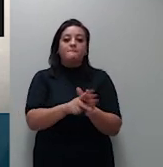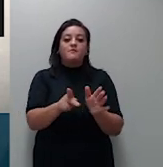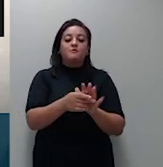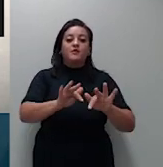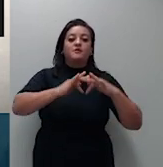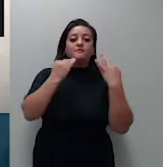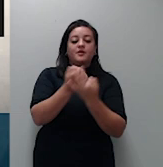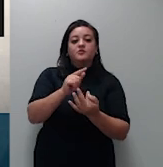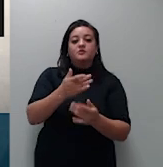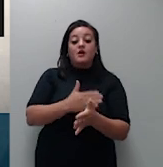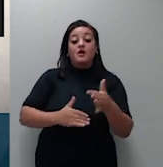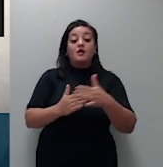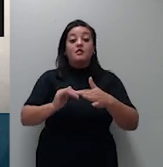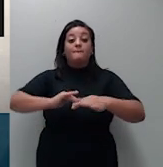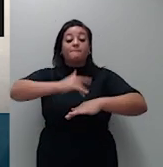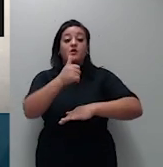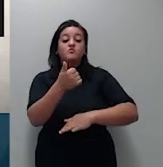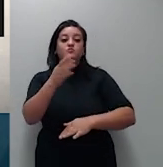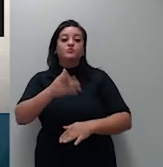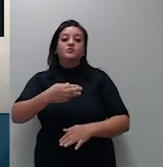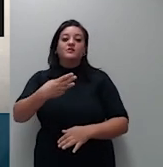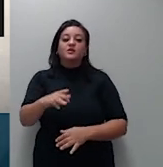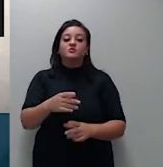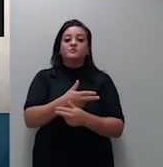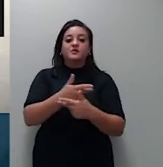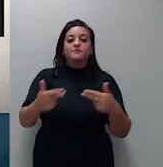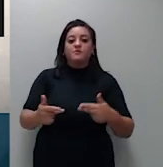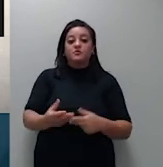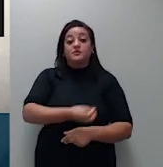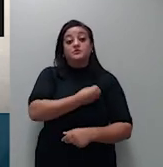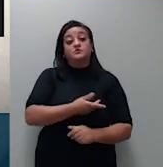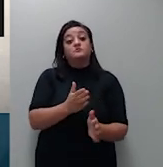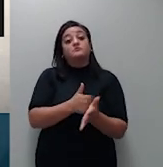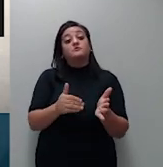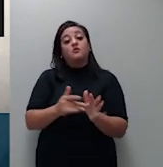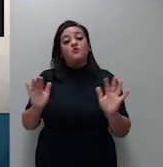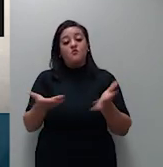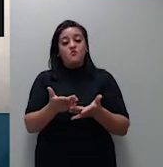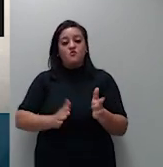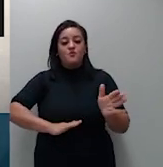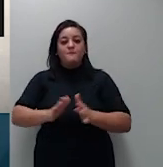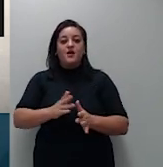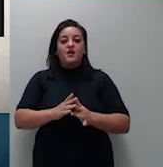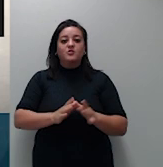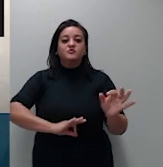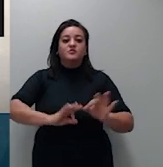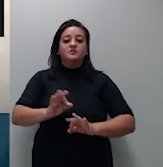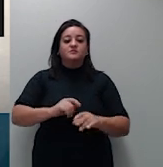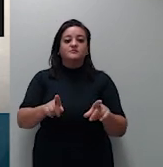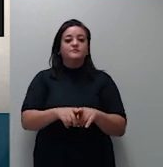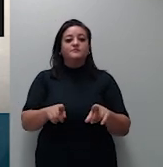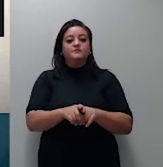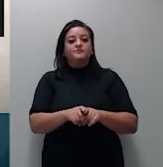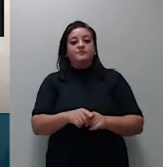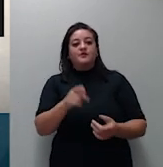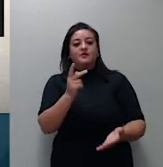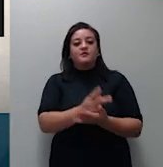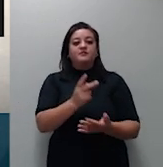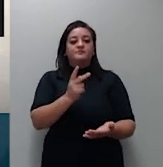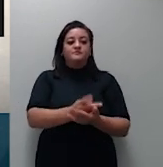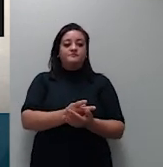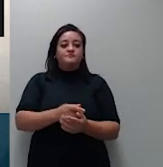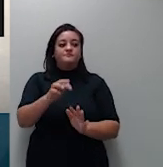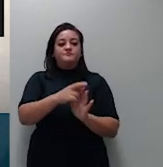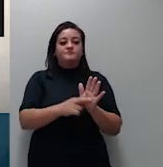ultrapasse um terço do patrimônio líquido existente ao tempo da instituição mantidas as regras sobre a